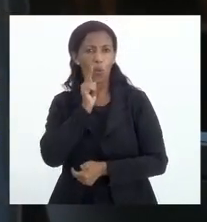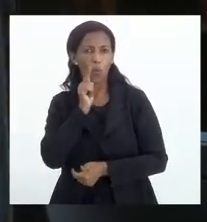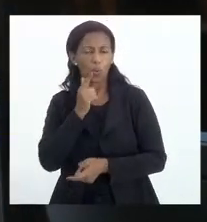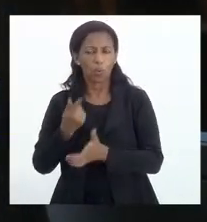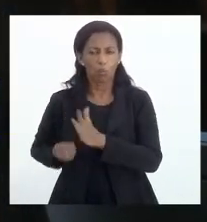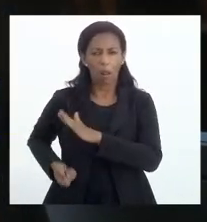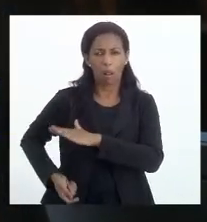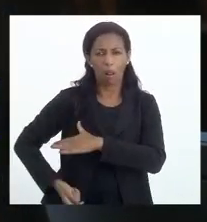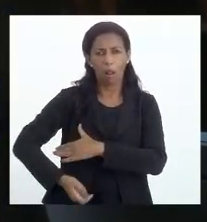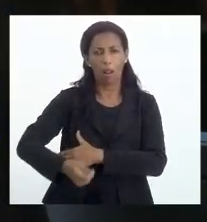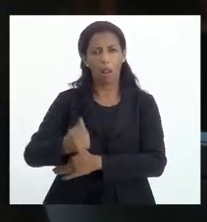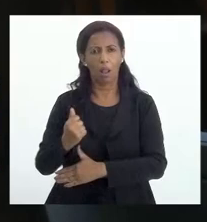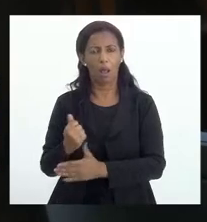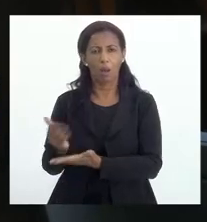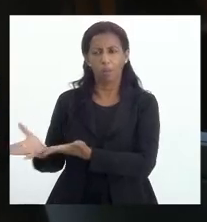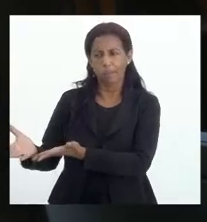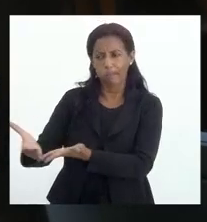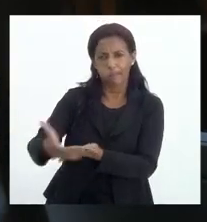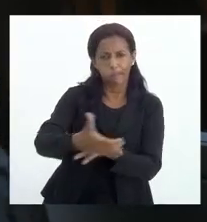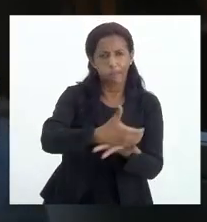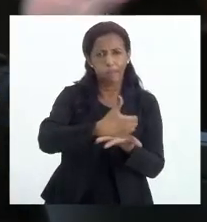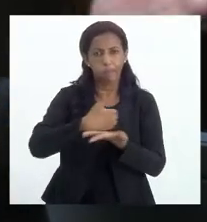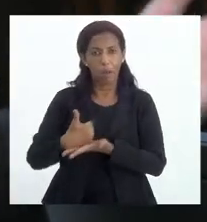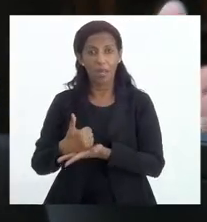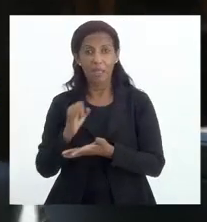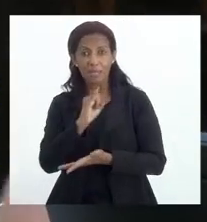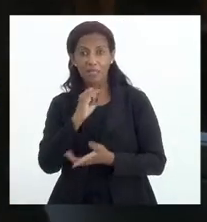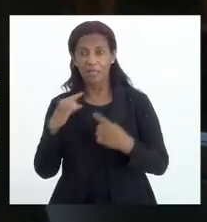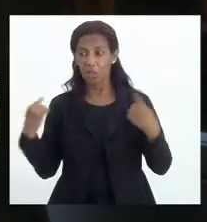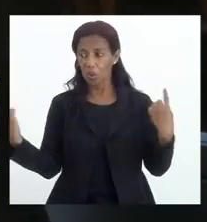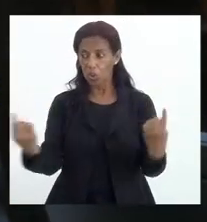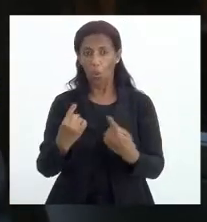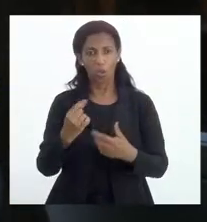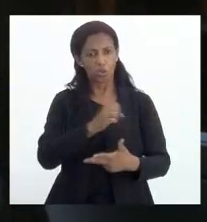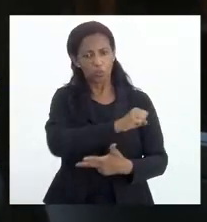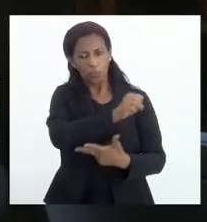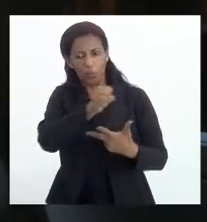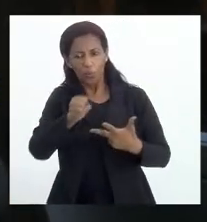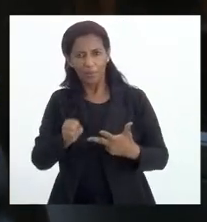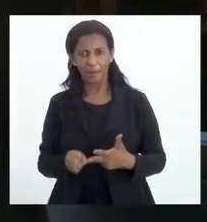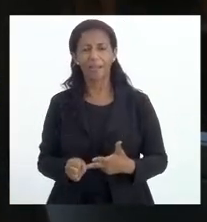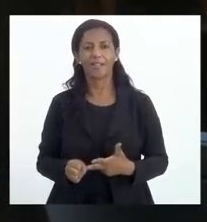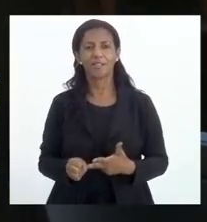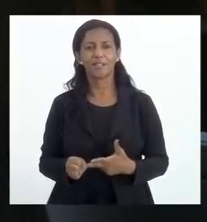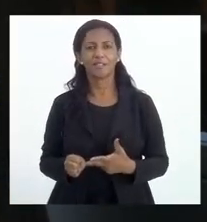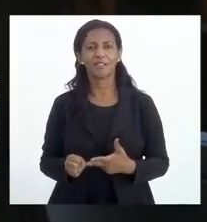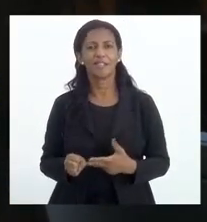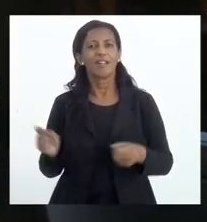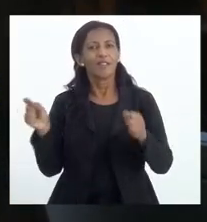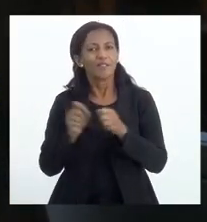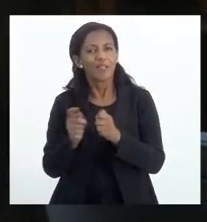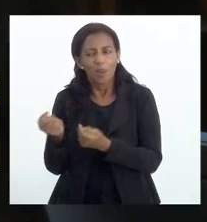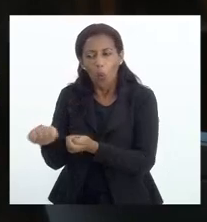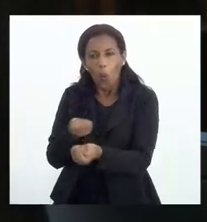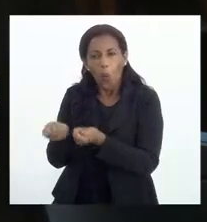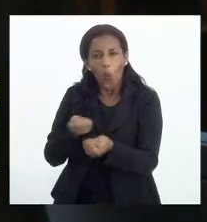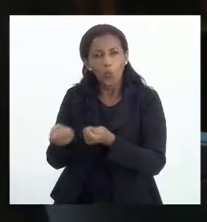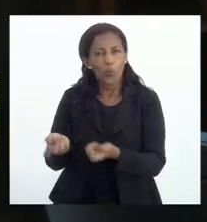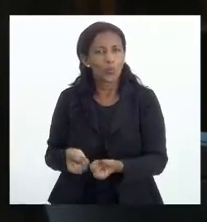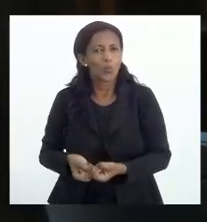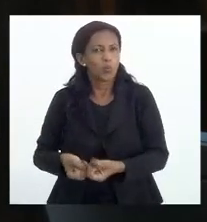financeiro com excesso de arrecadação, se todos nós poderes fazemos os nossos controles de